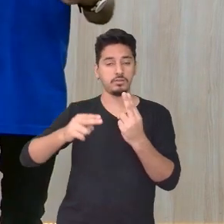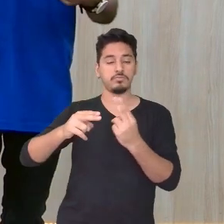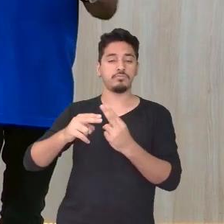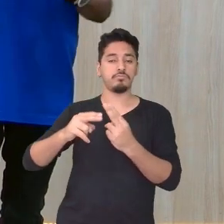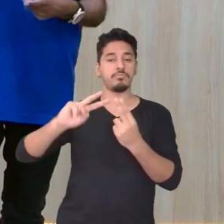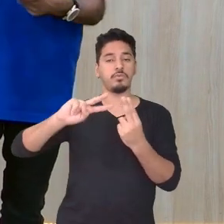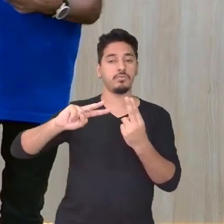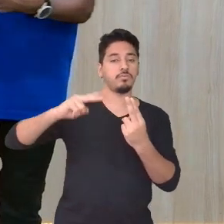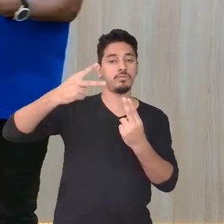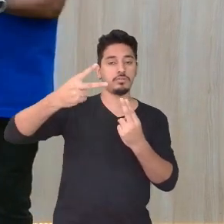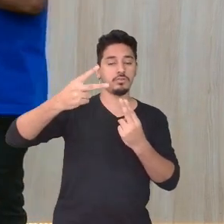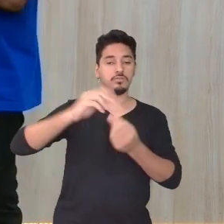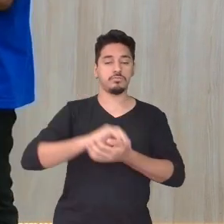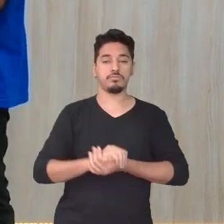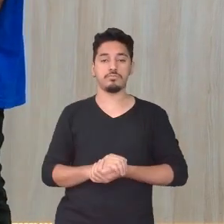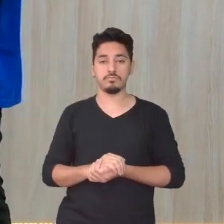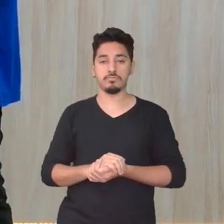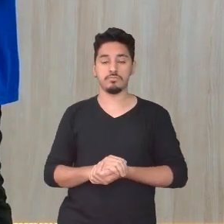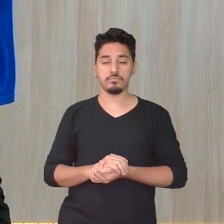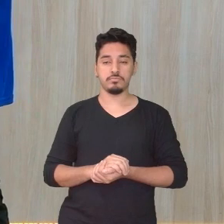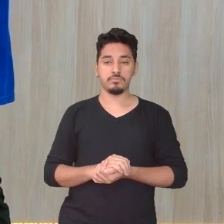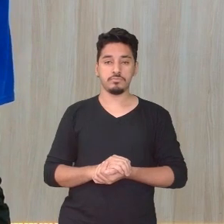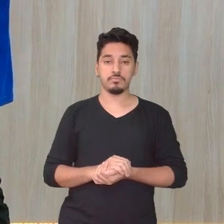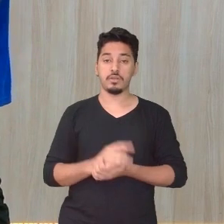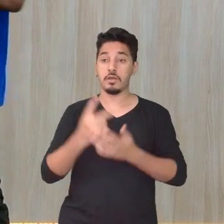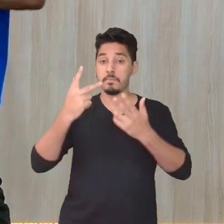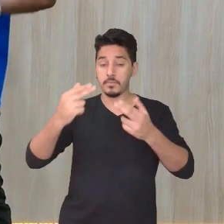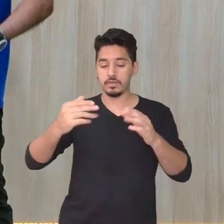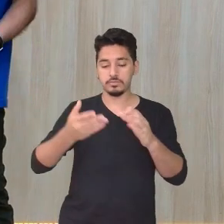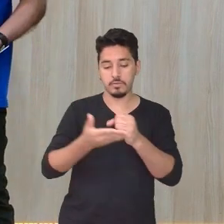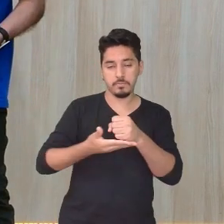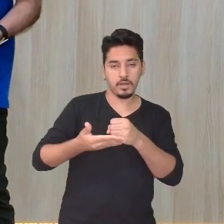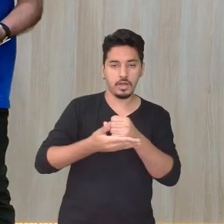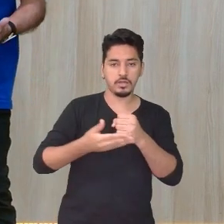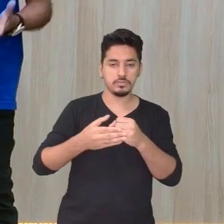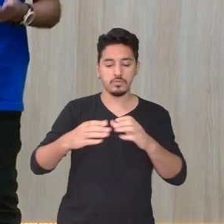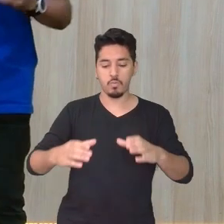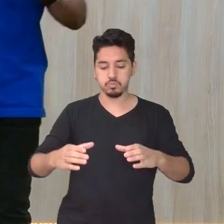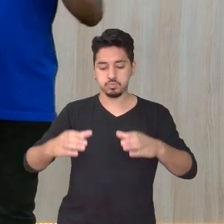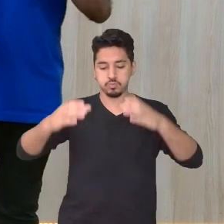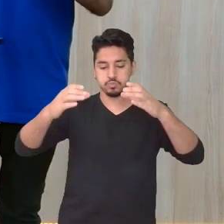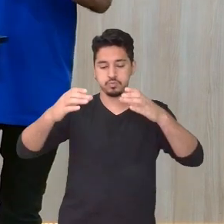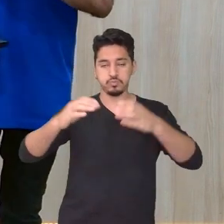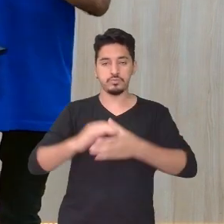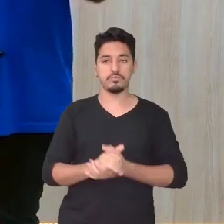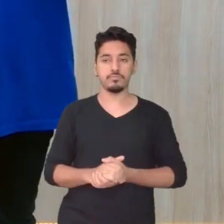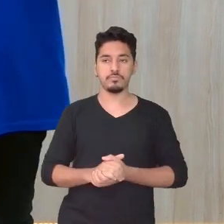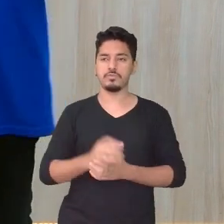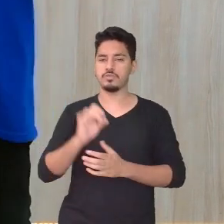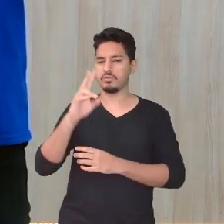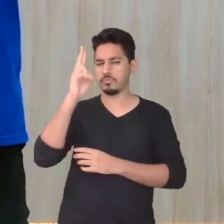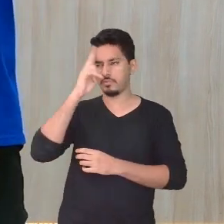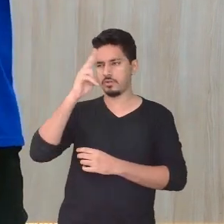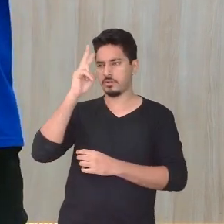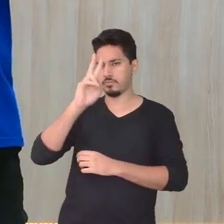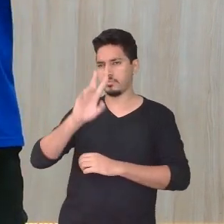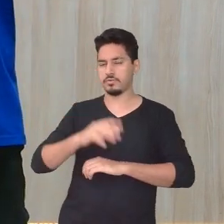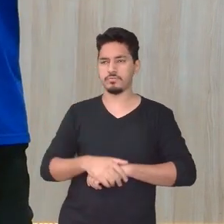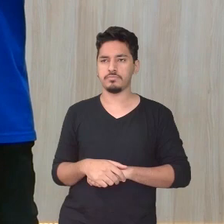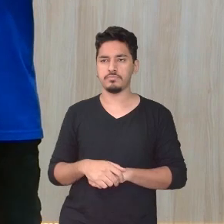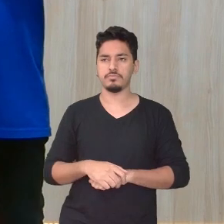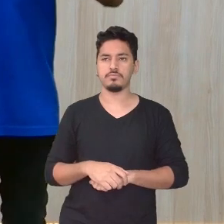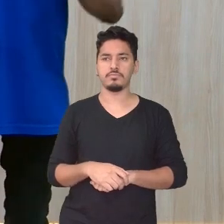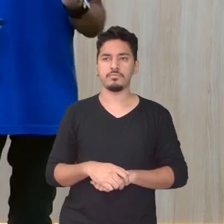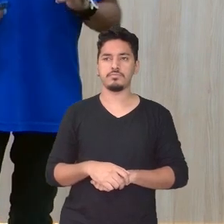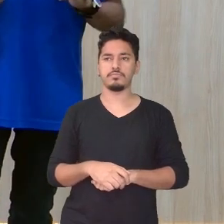mesma fórmula da base do cilindro, que também é um círculo, né? Lembra disso. Só para a gente lembrar um pouquinho. Tá